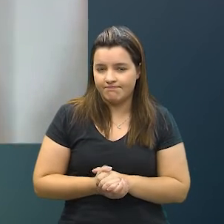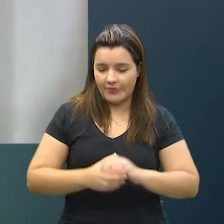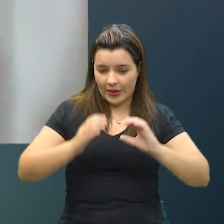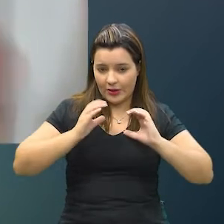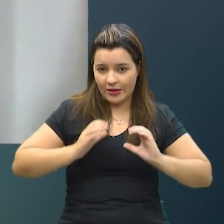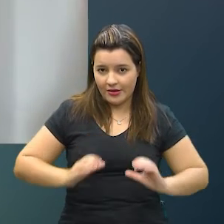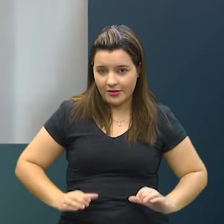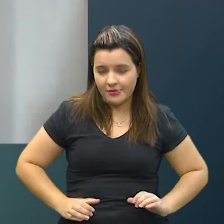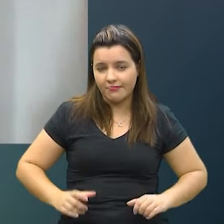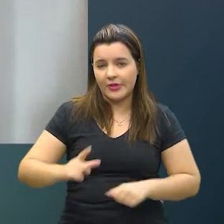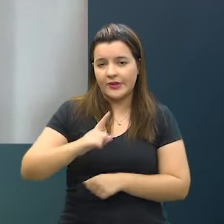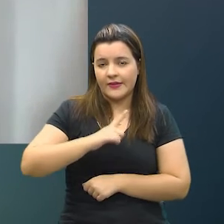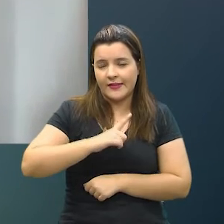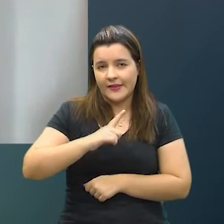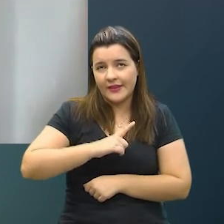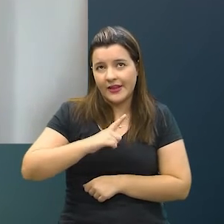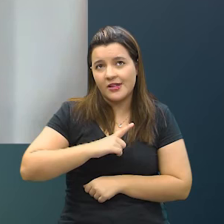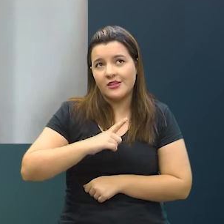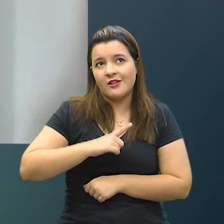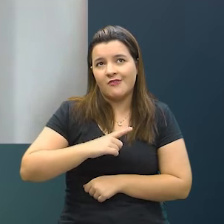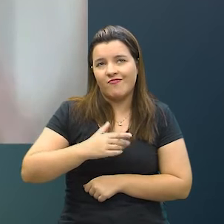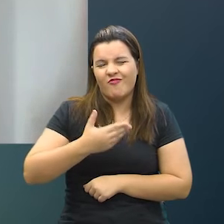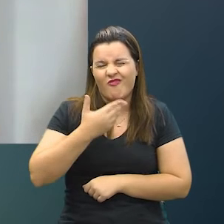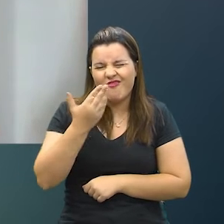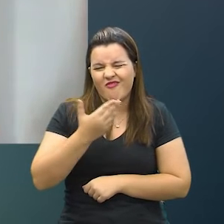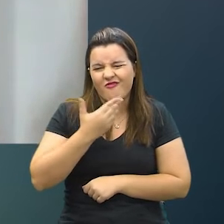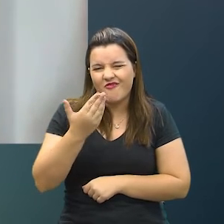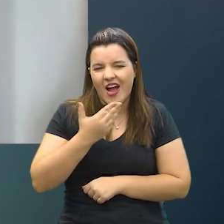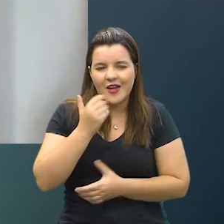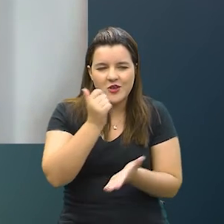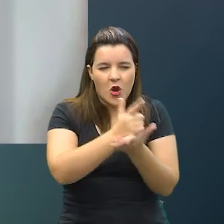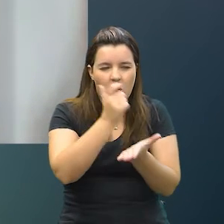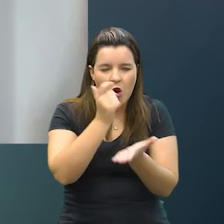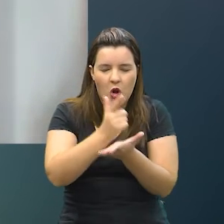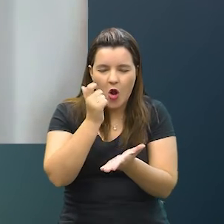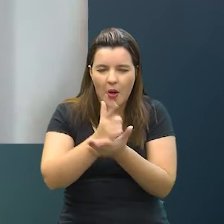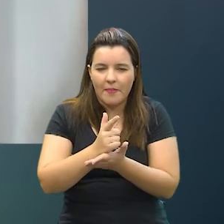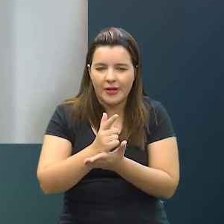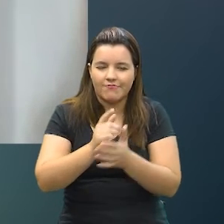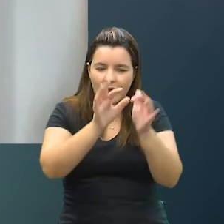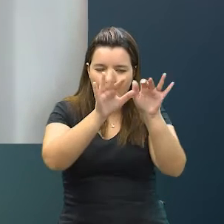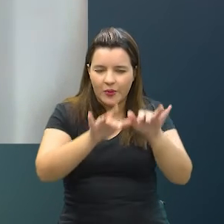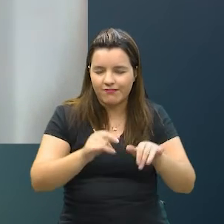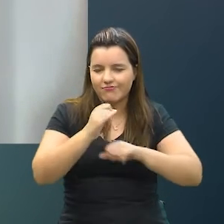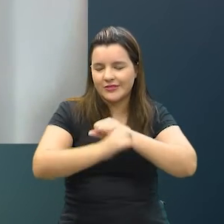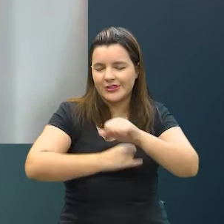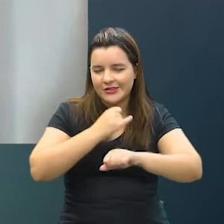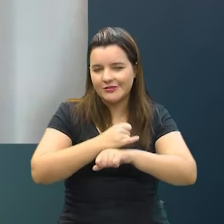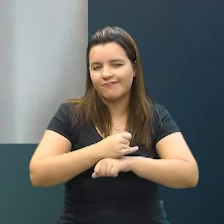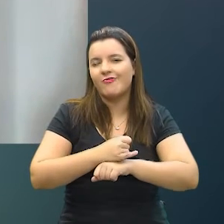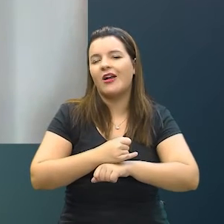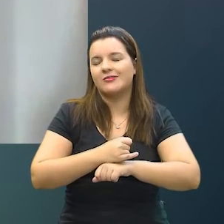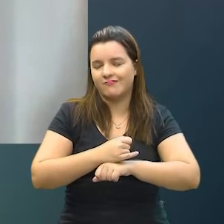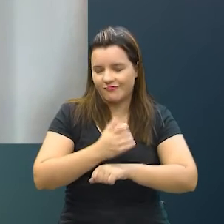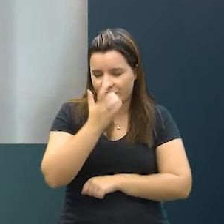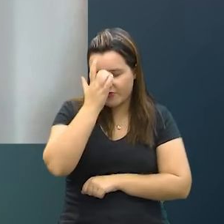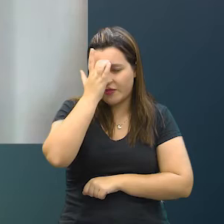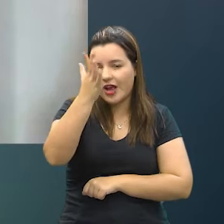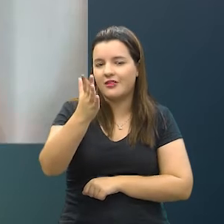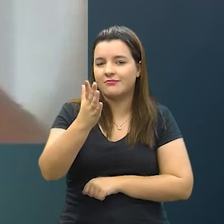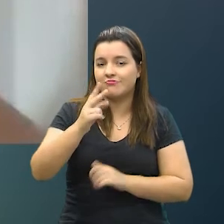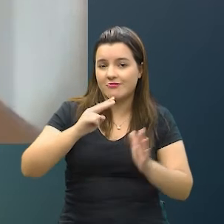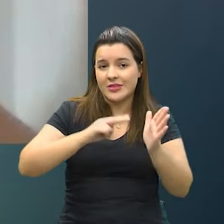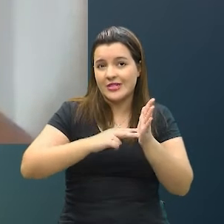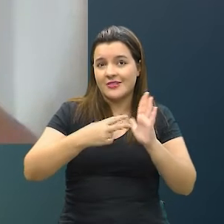a conveniência, ele ter a facilidade na experiência de compra dele hoje